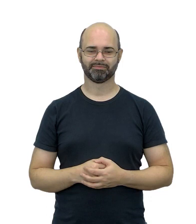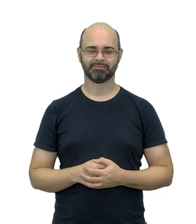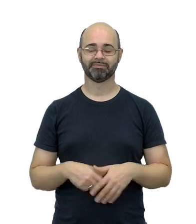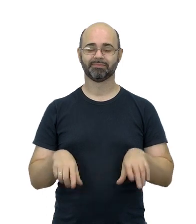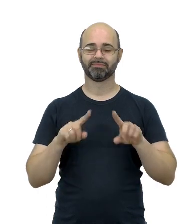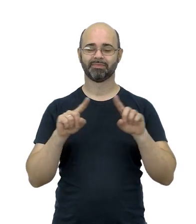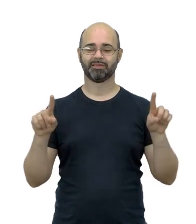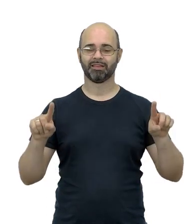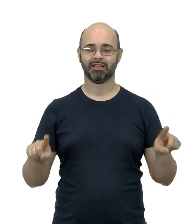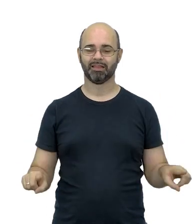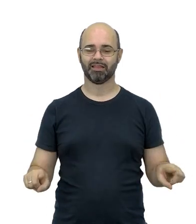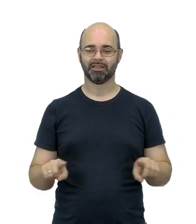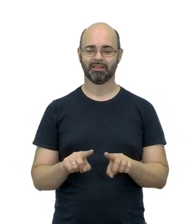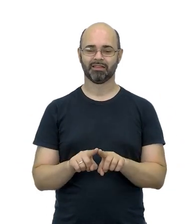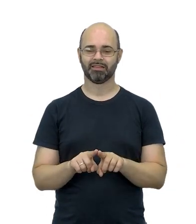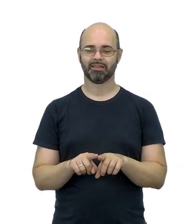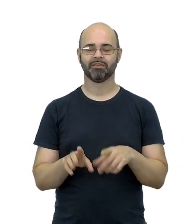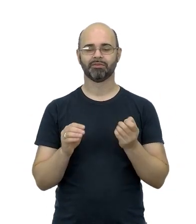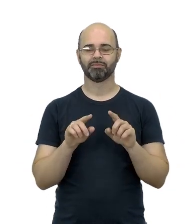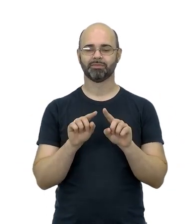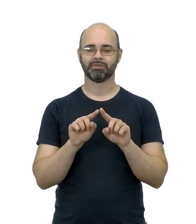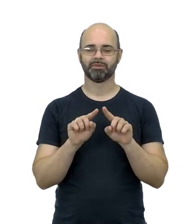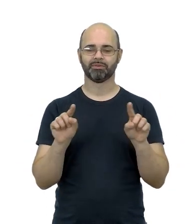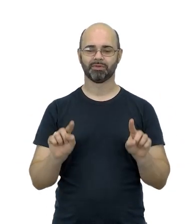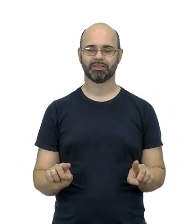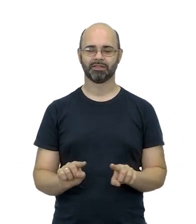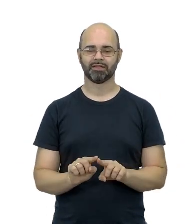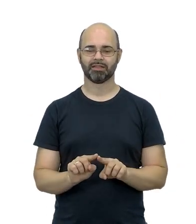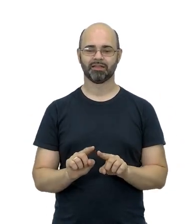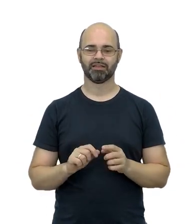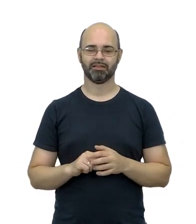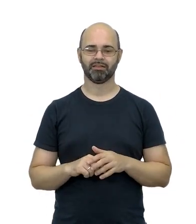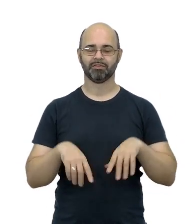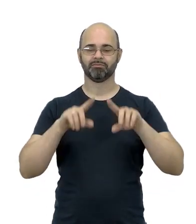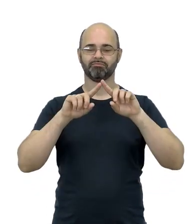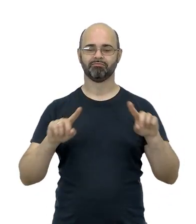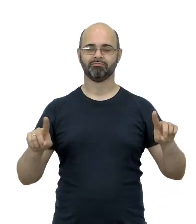retângulo, fiz quadrado, fiz losango, para que vocês, no fundo, pudessem